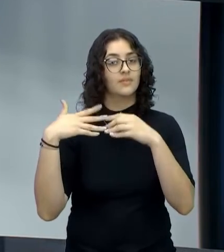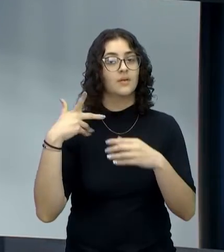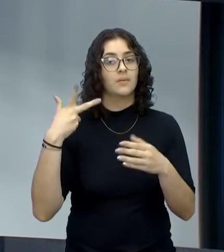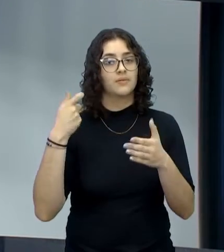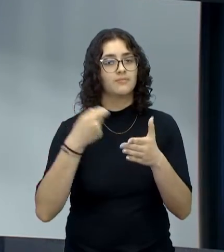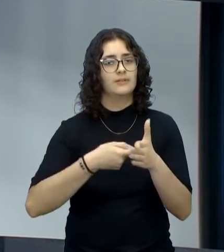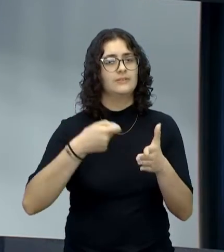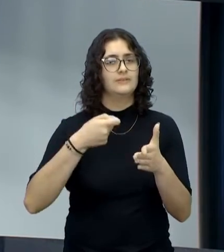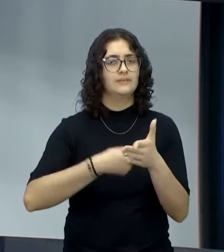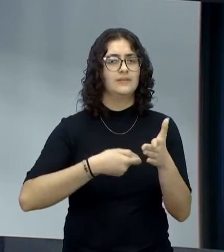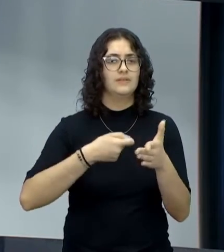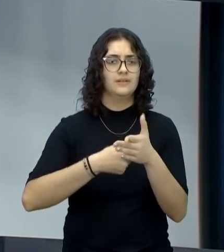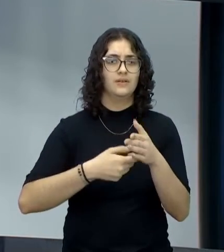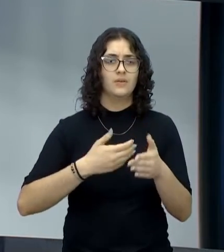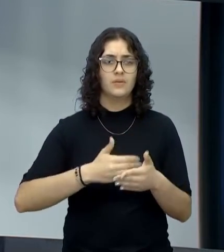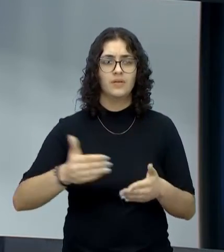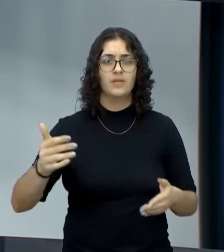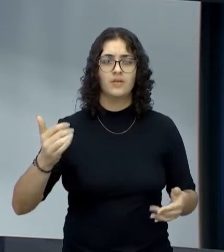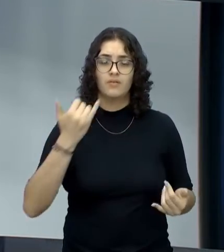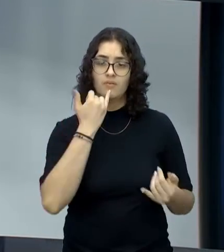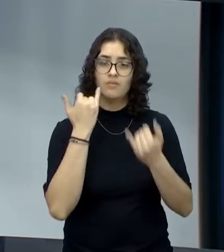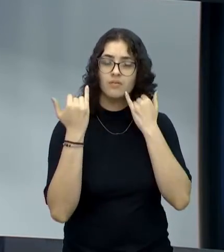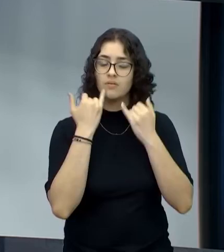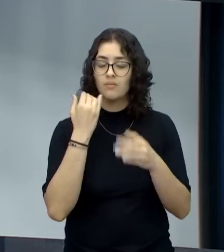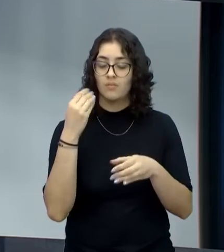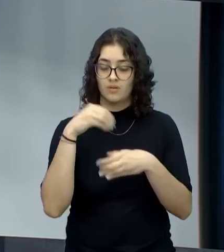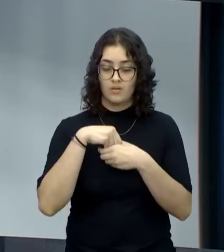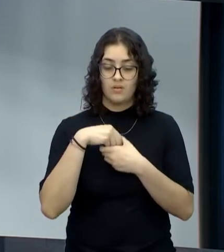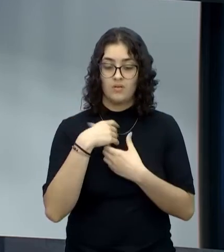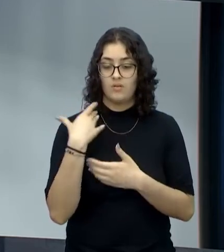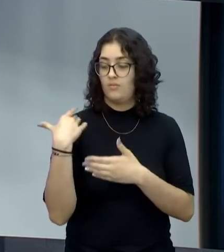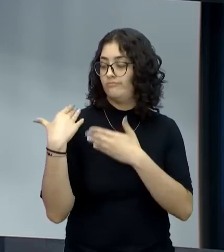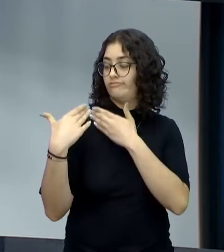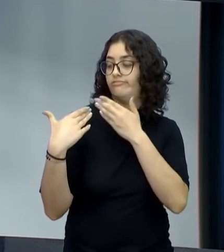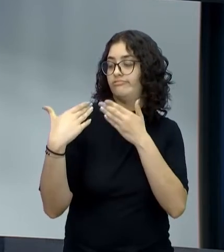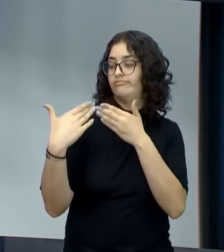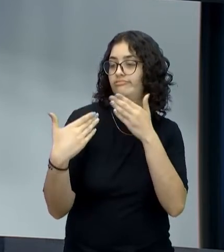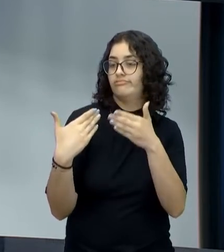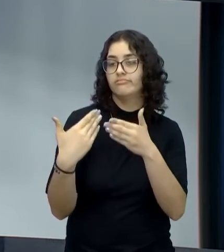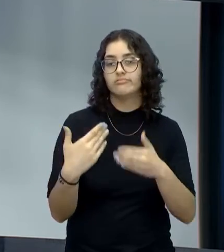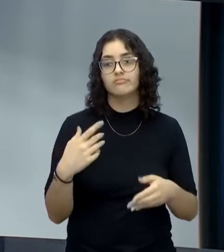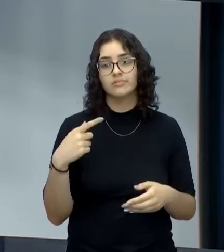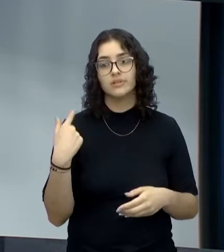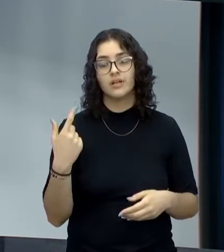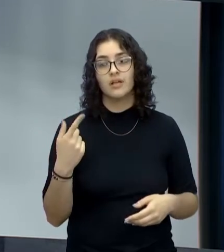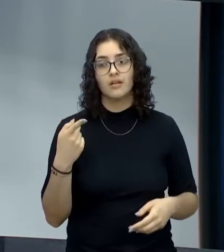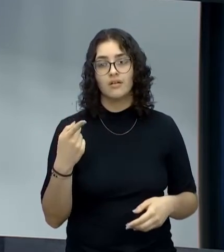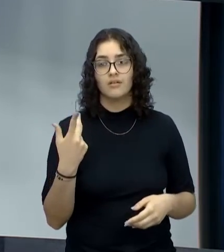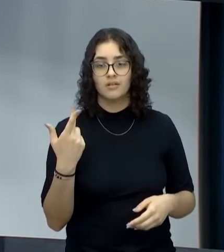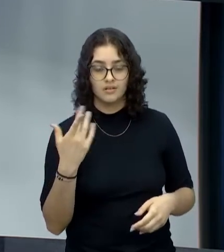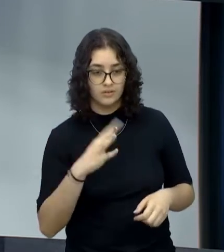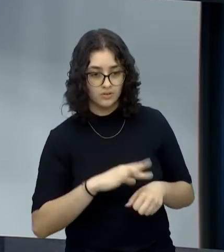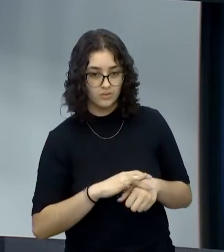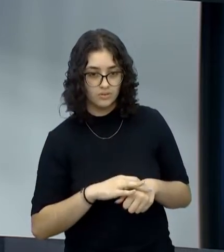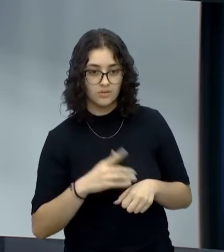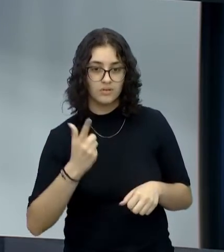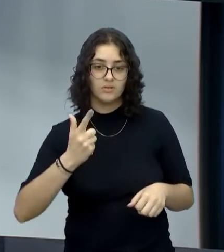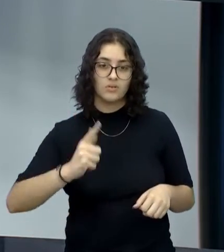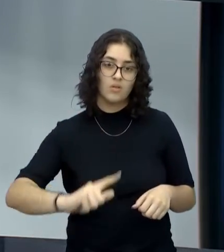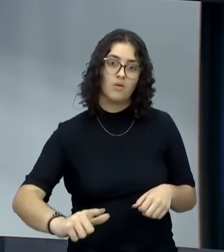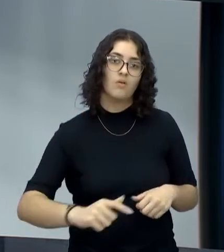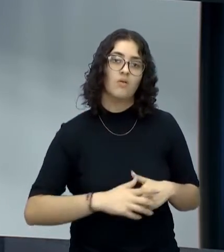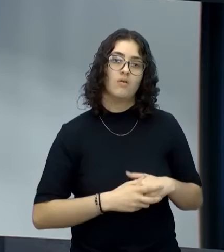mais resistentes e elas passam essa informação aos descendentes delas. Aí na hora que você ficar de novo